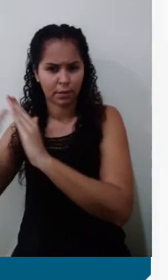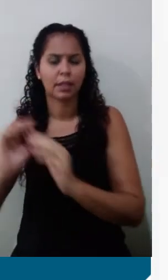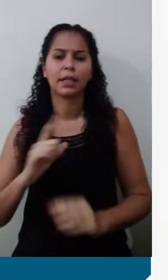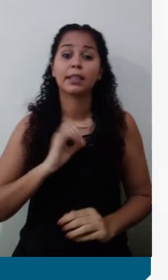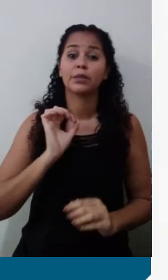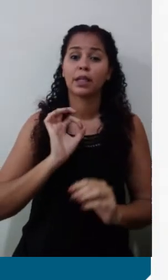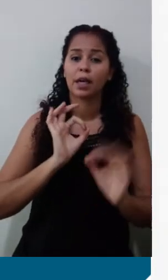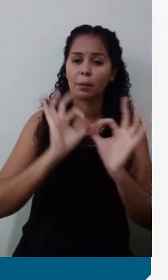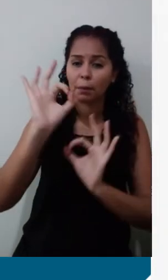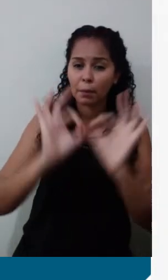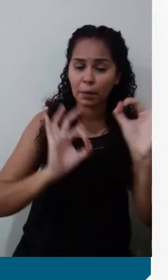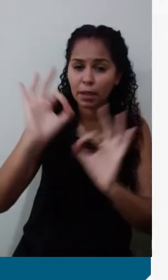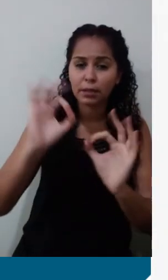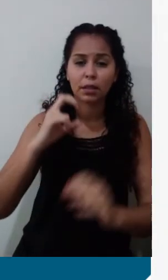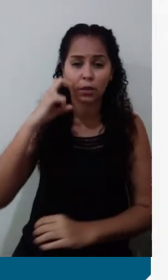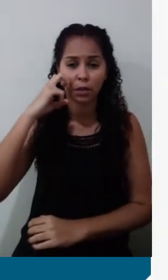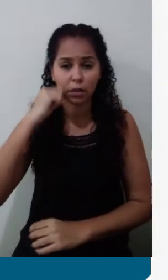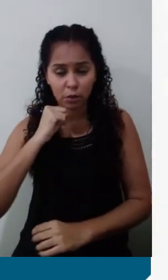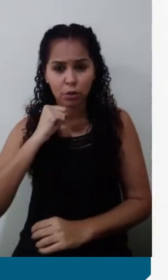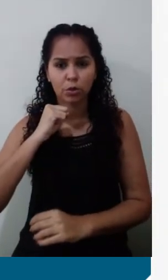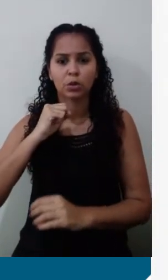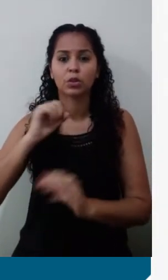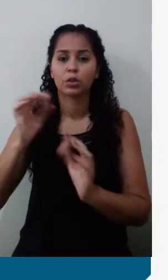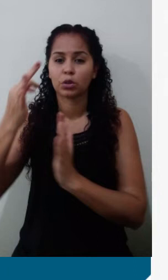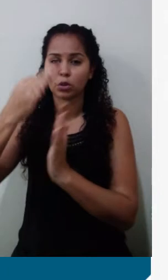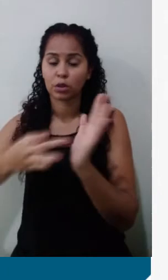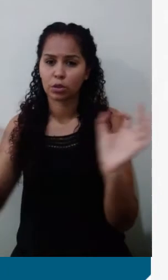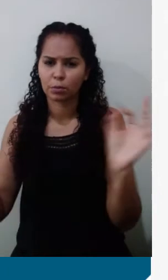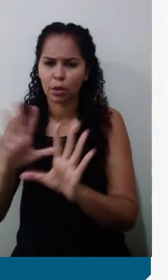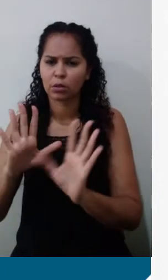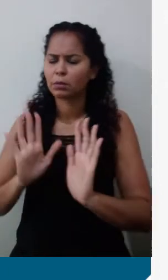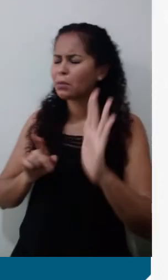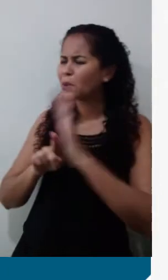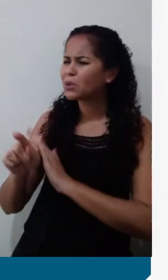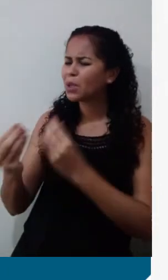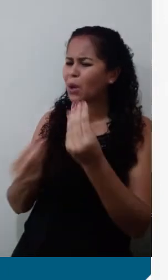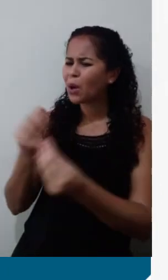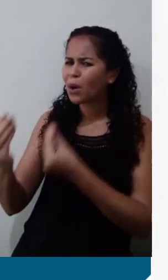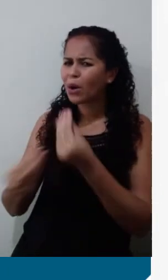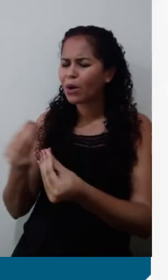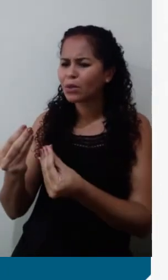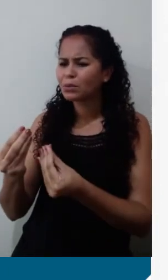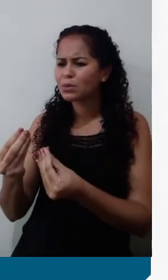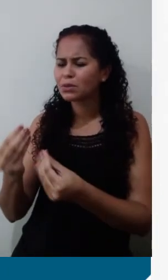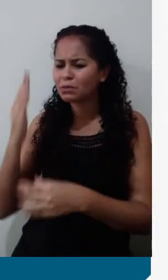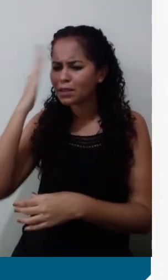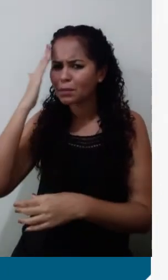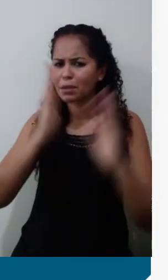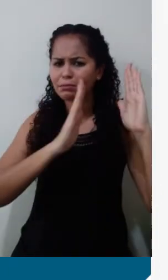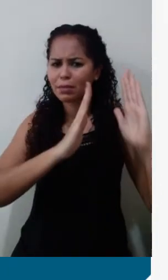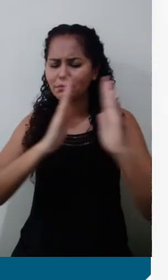o rascunho e a versão final são considerados. Mas, Claudine, como a banca, lá no resultado final, vai